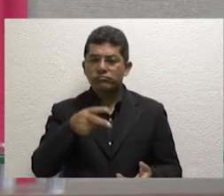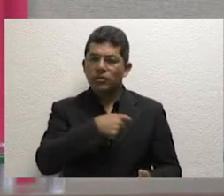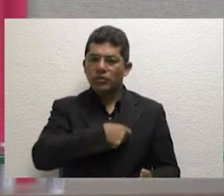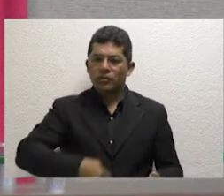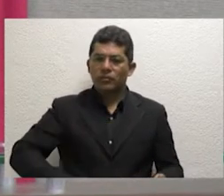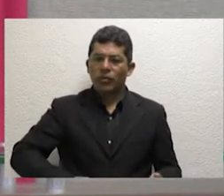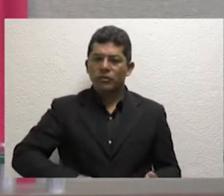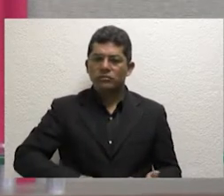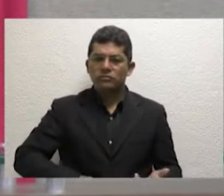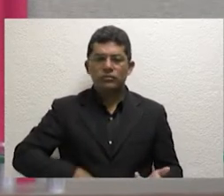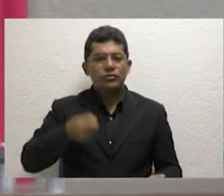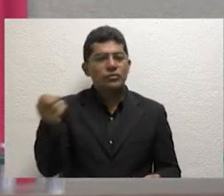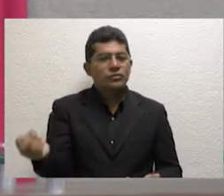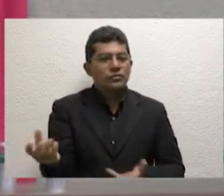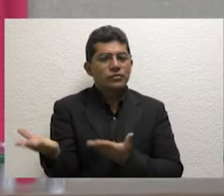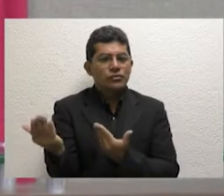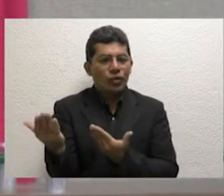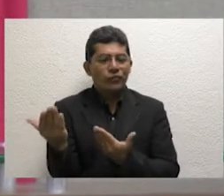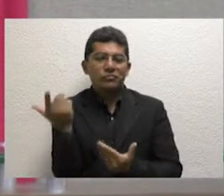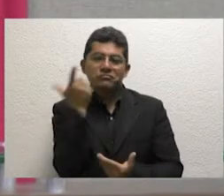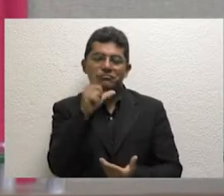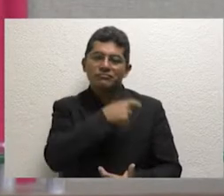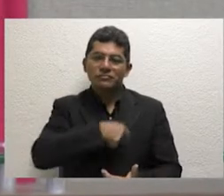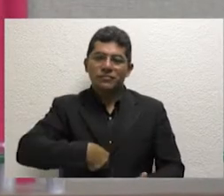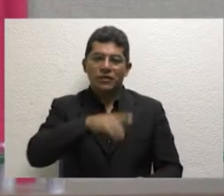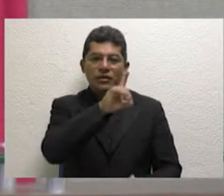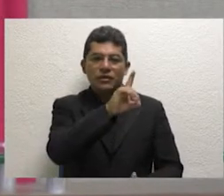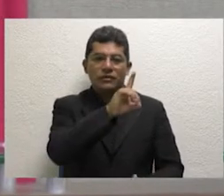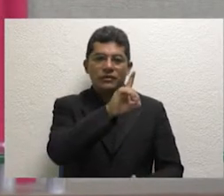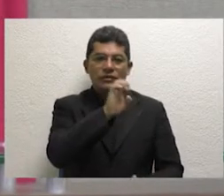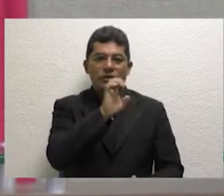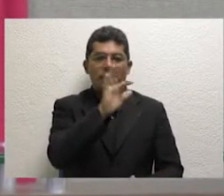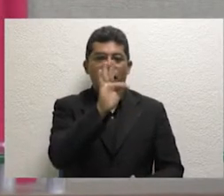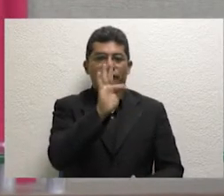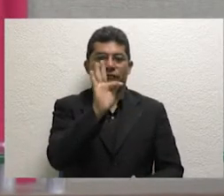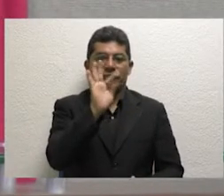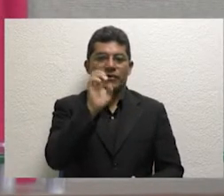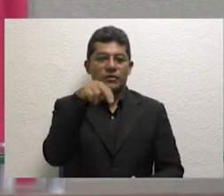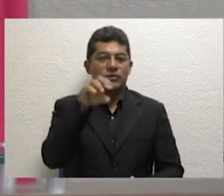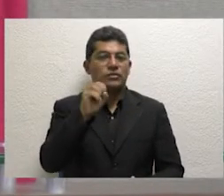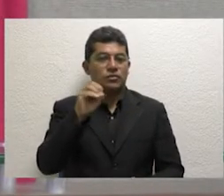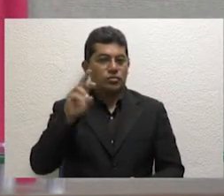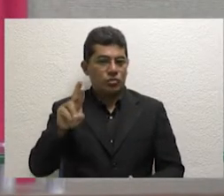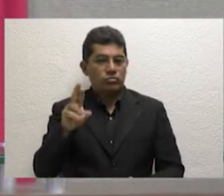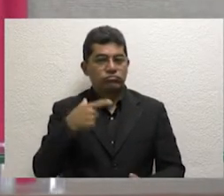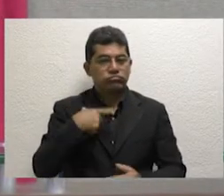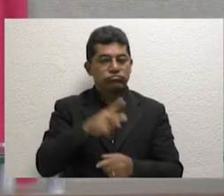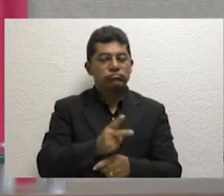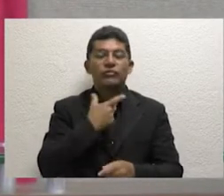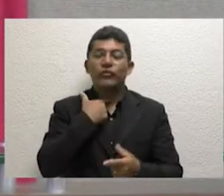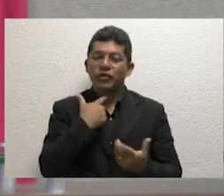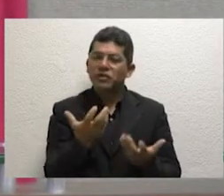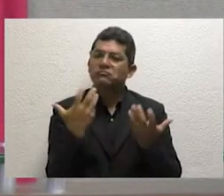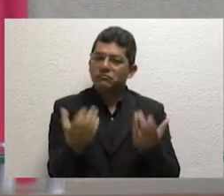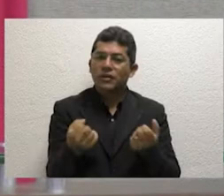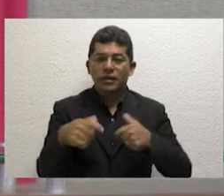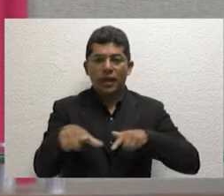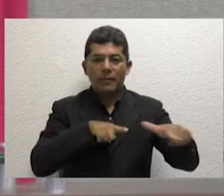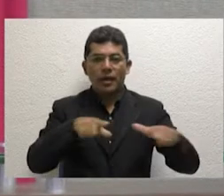jovens defensores com disposição para poder trabalhar, com disposição para poder fazer